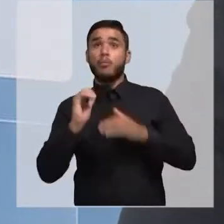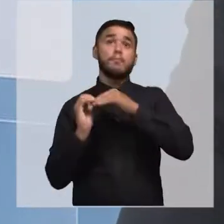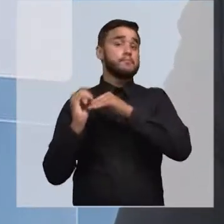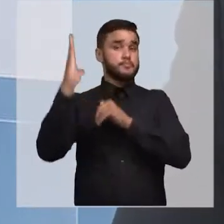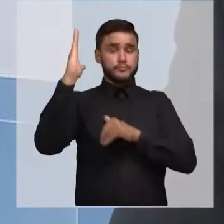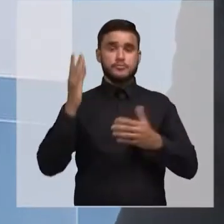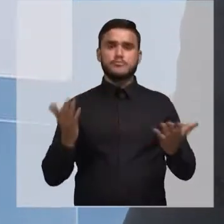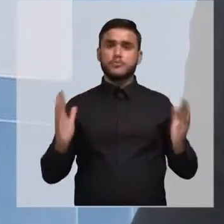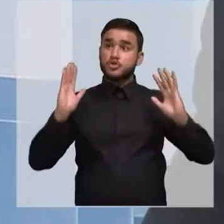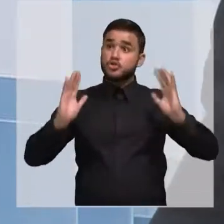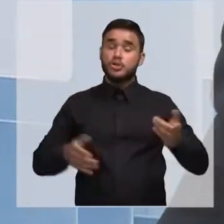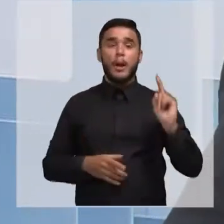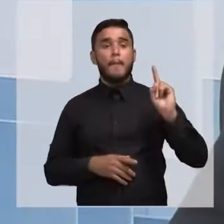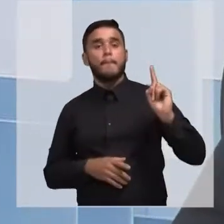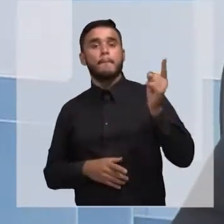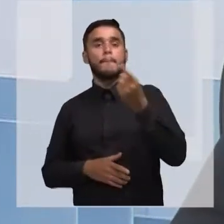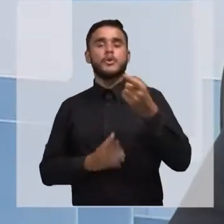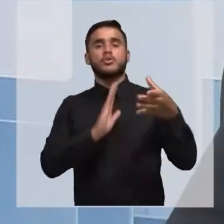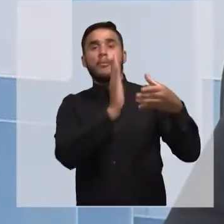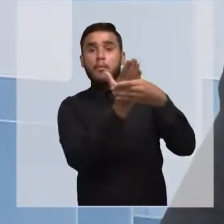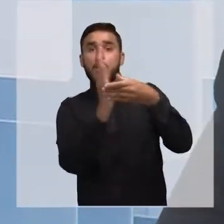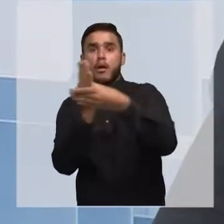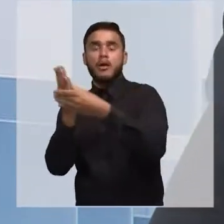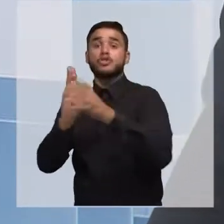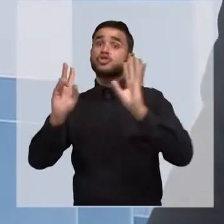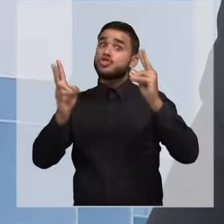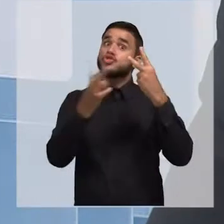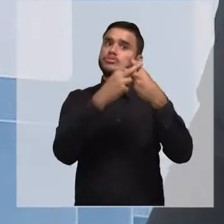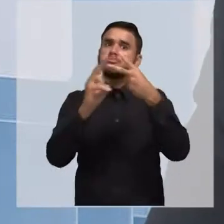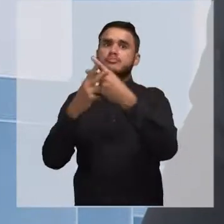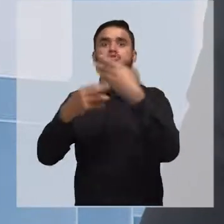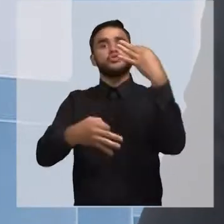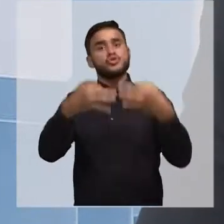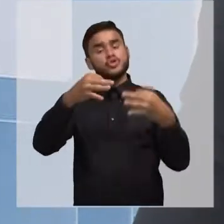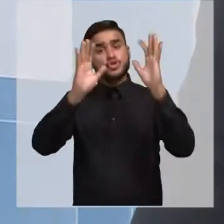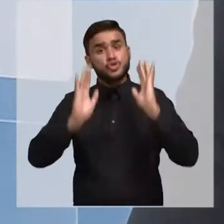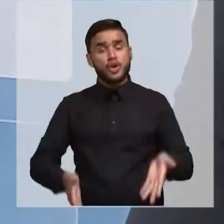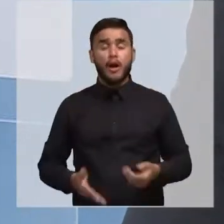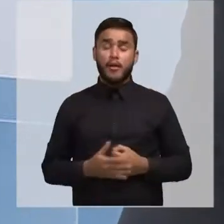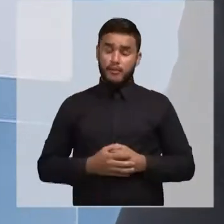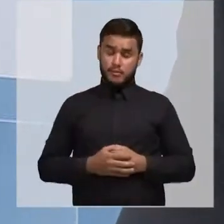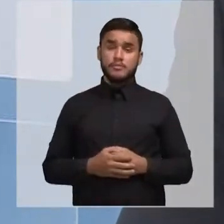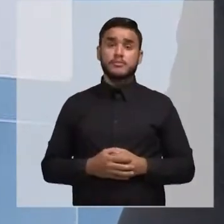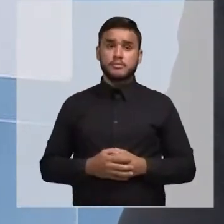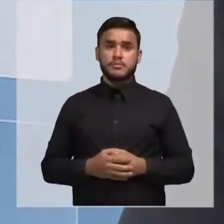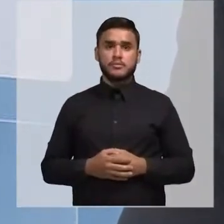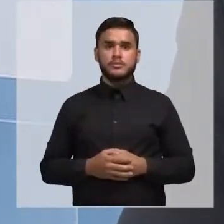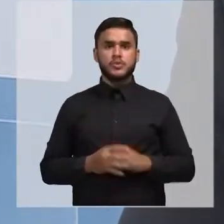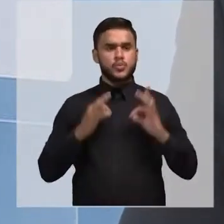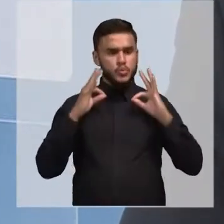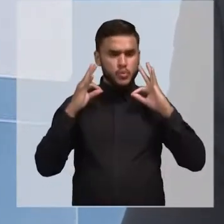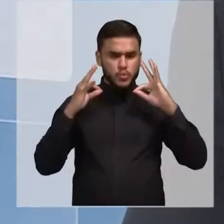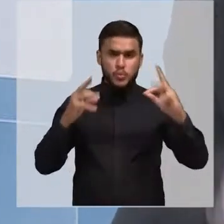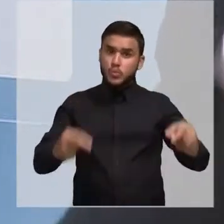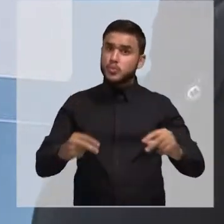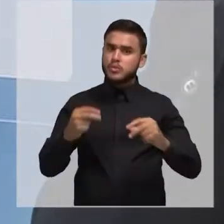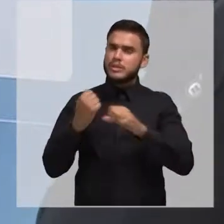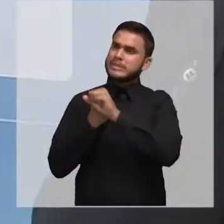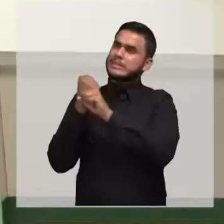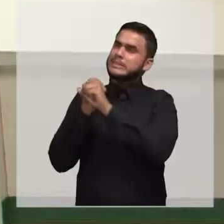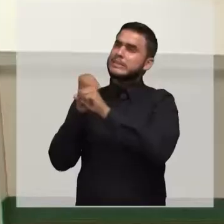Mais de 1000 condenações já foram estabelecidas pela justiça. Se a gente crê que esse dinheiro que voltou... Todo o sistema foi